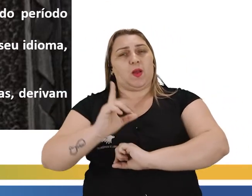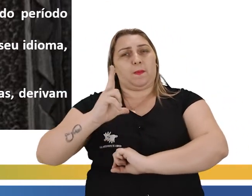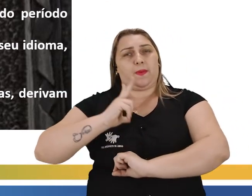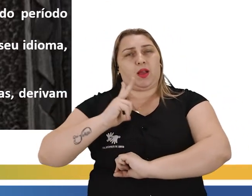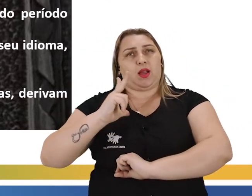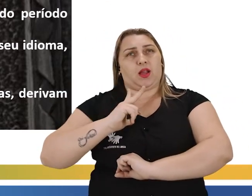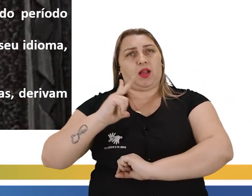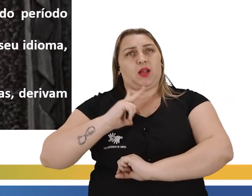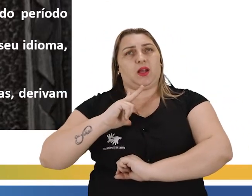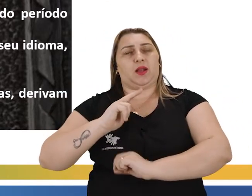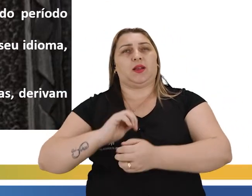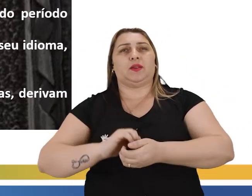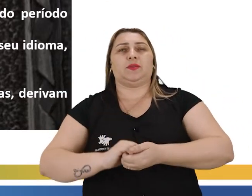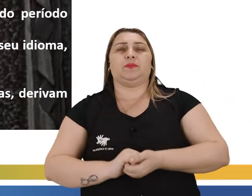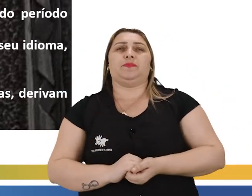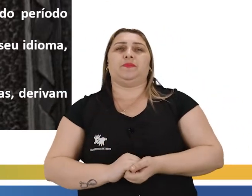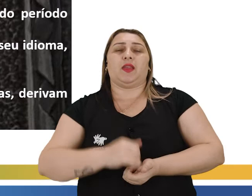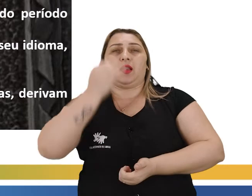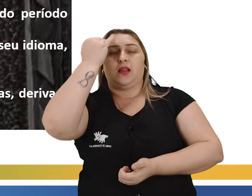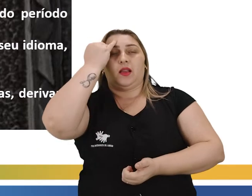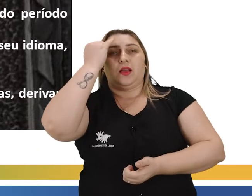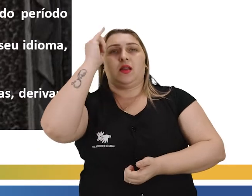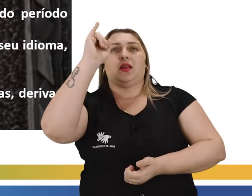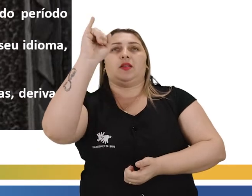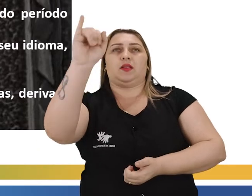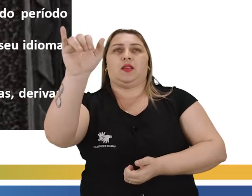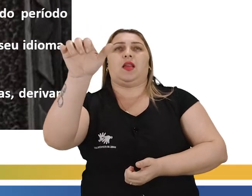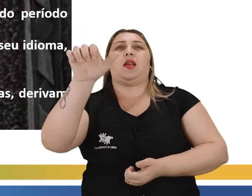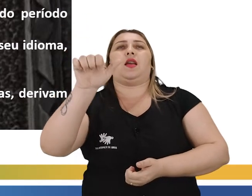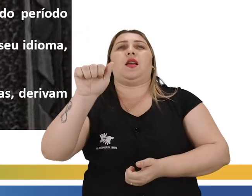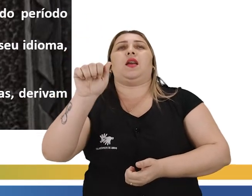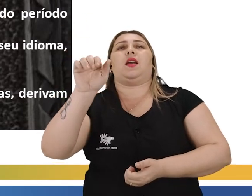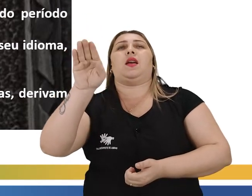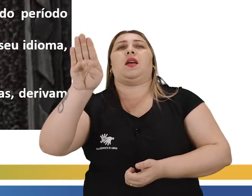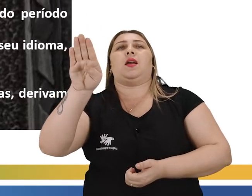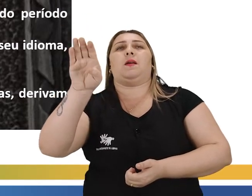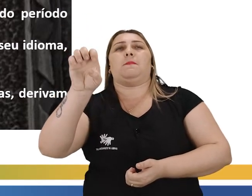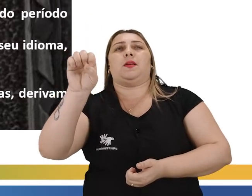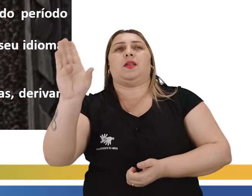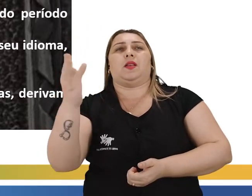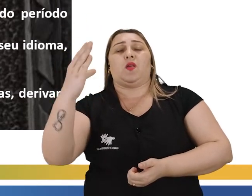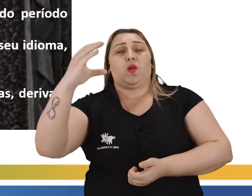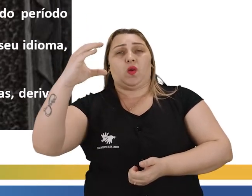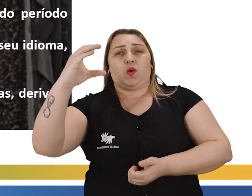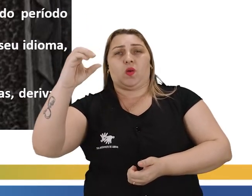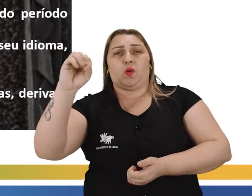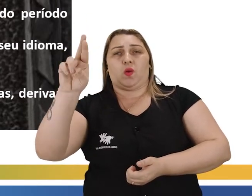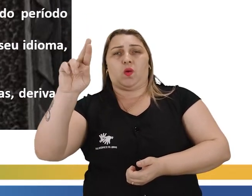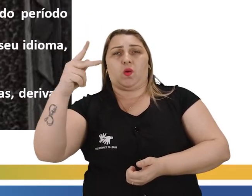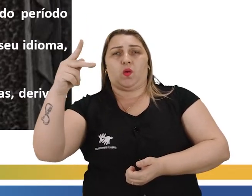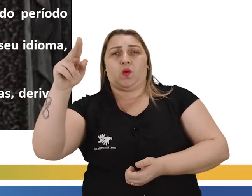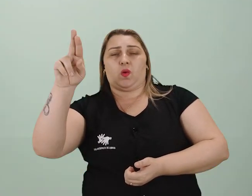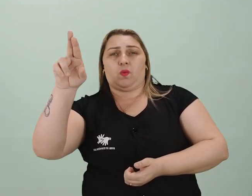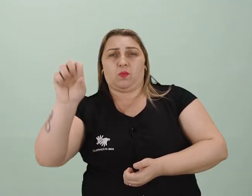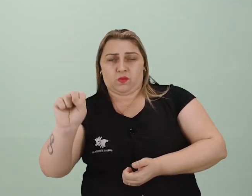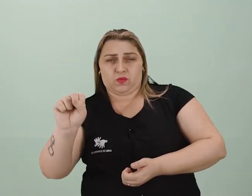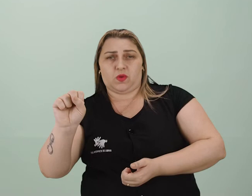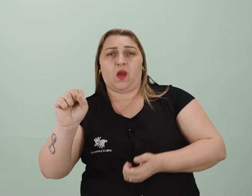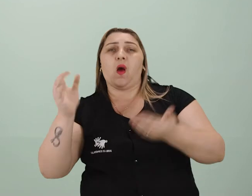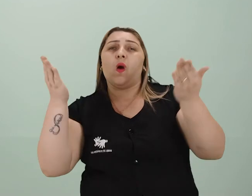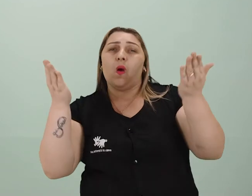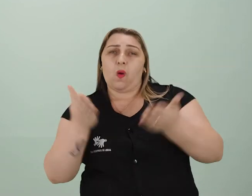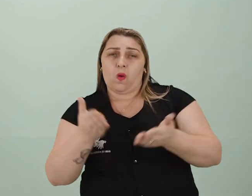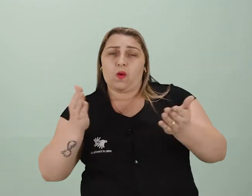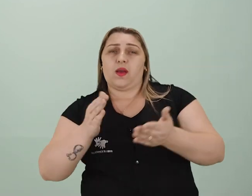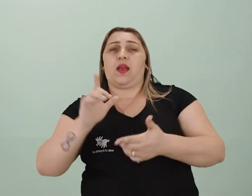privado, né, a ideia de habeas corpus, até mesmo os termos utilizados, por exemplo, habeas corpus é um